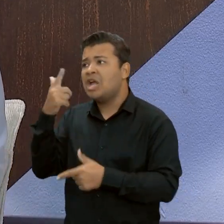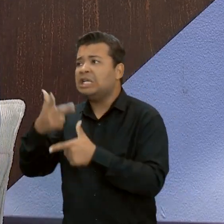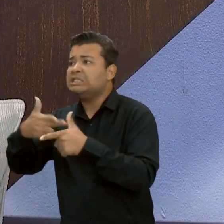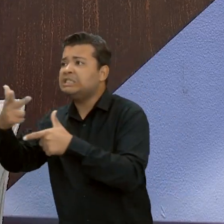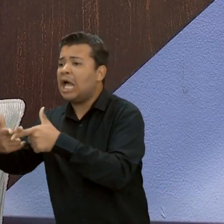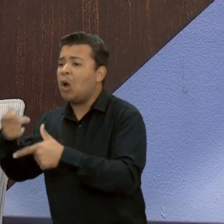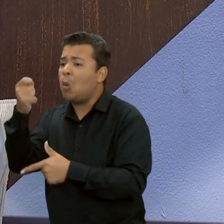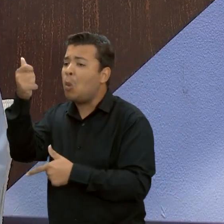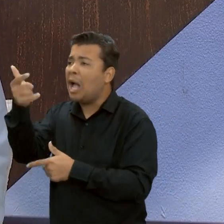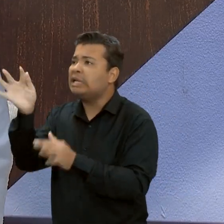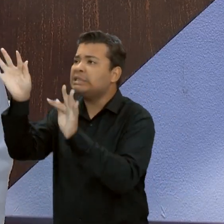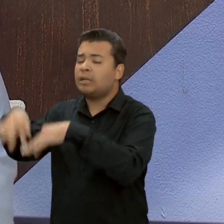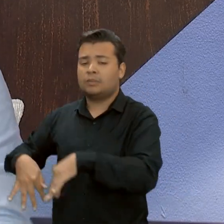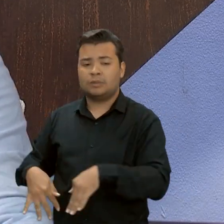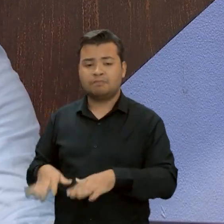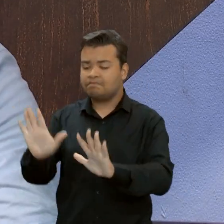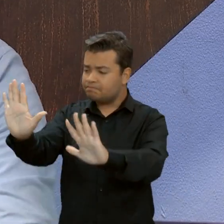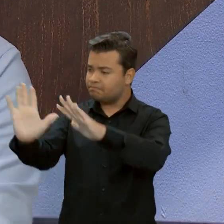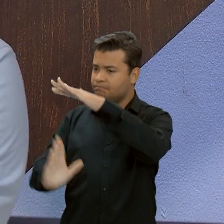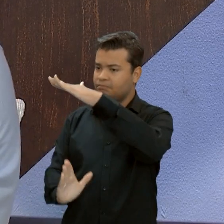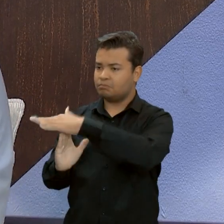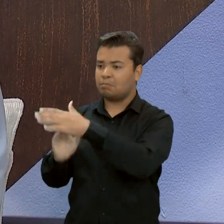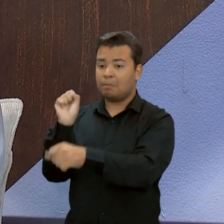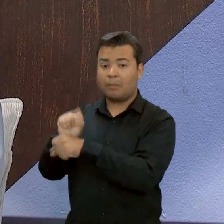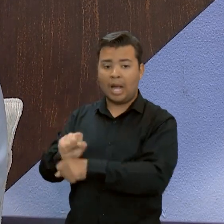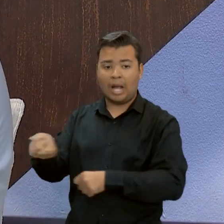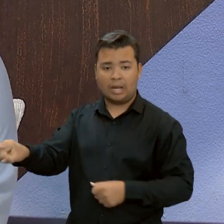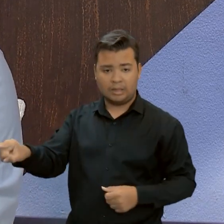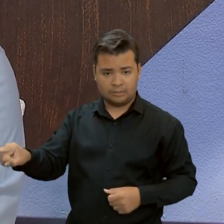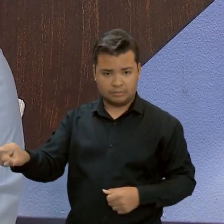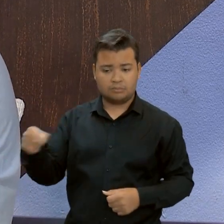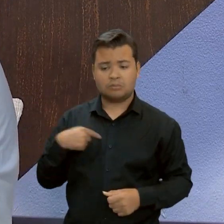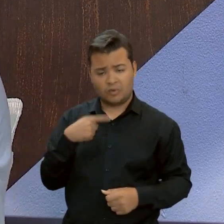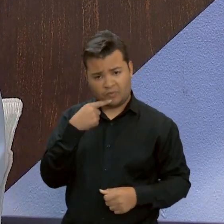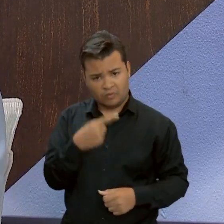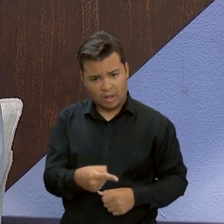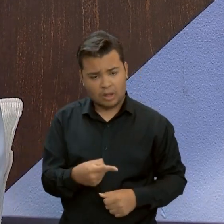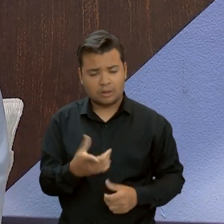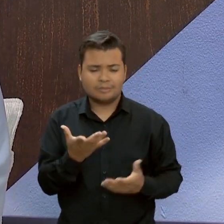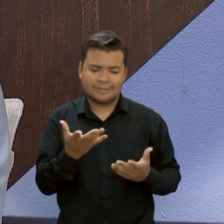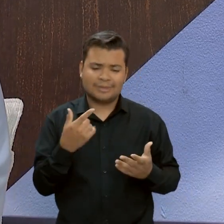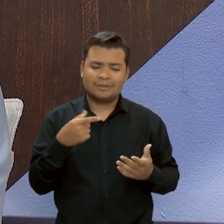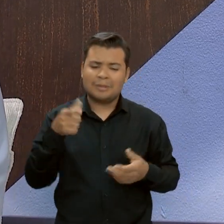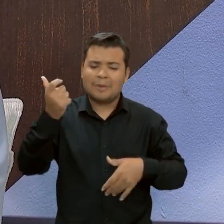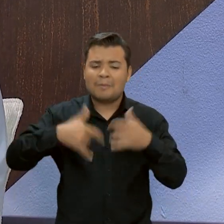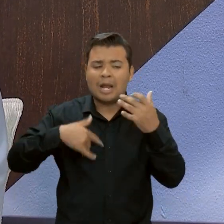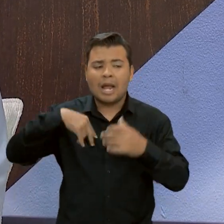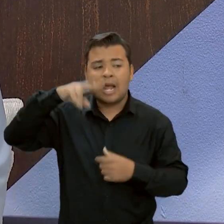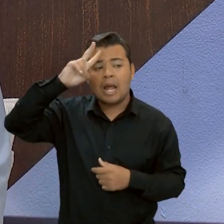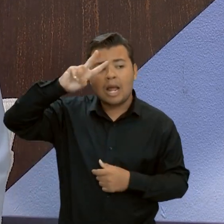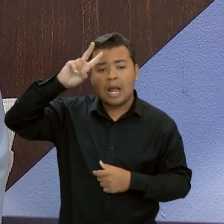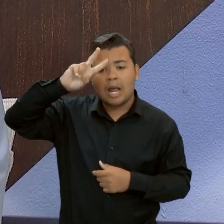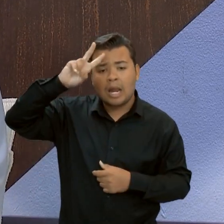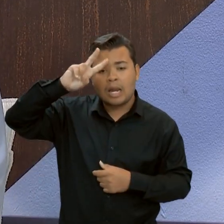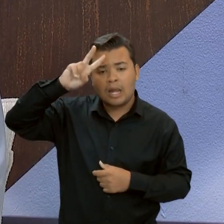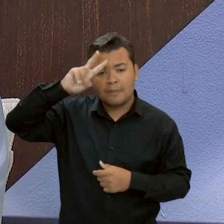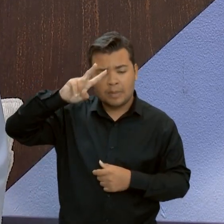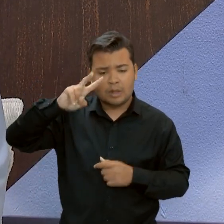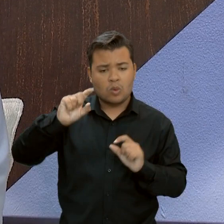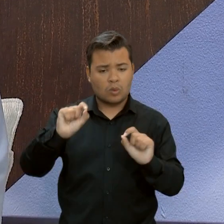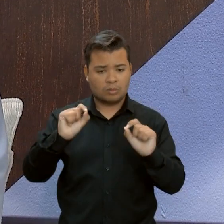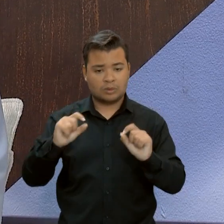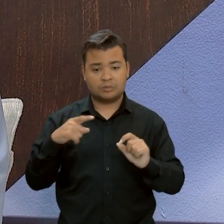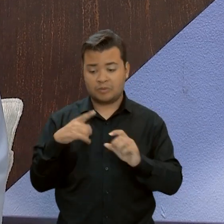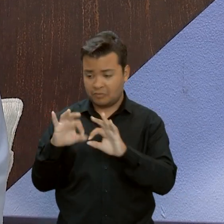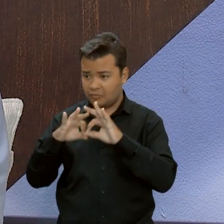não, você para, né? E eu tive até um exemplo agora, lembrando, ontem nós estava jantando, tava eu, meu filho, o Arthur e a